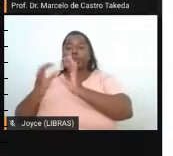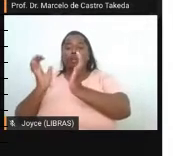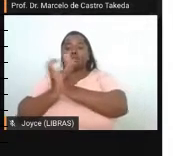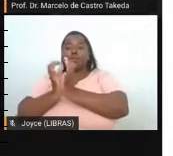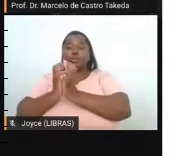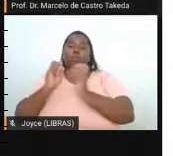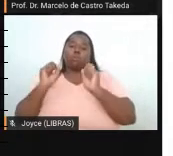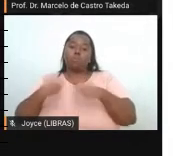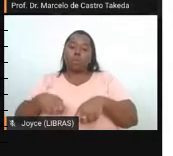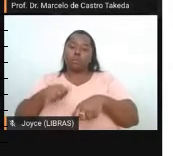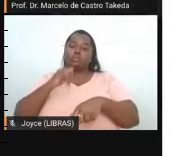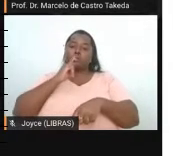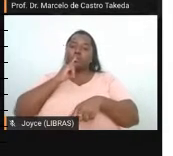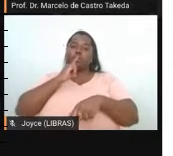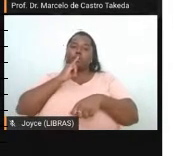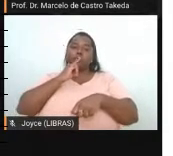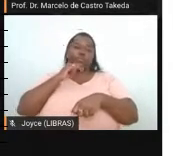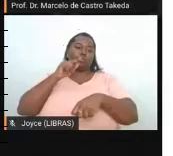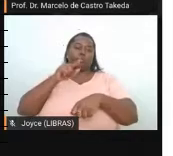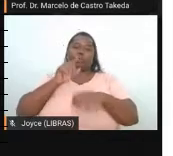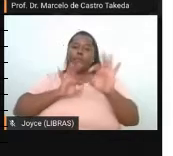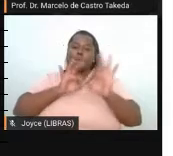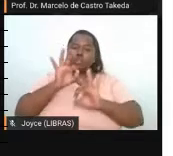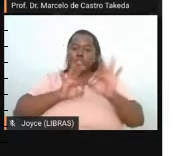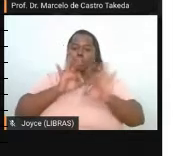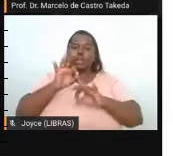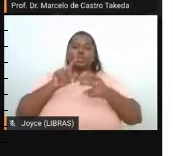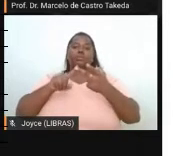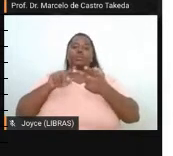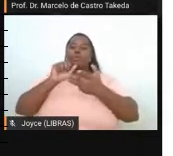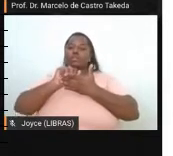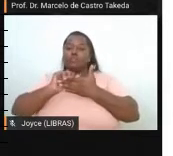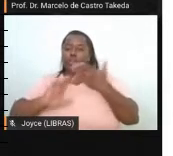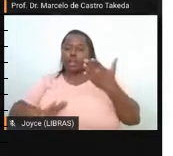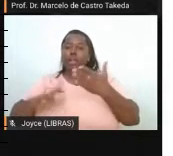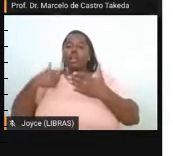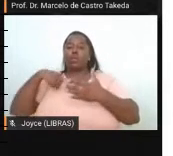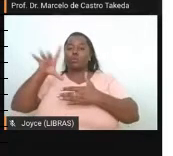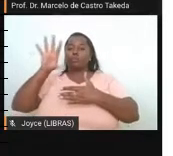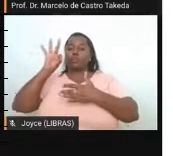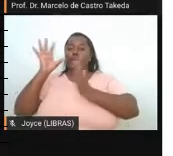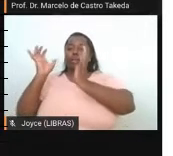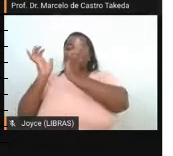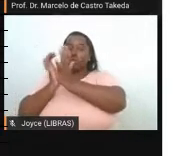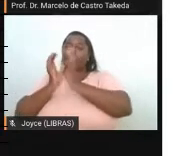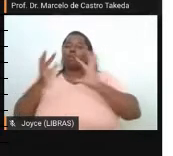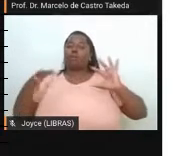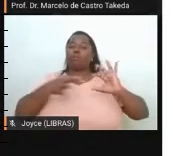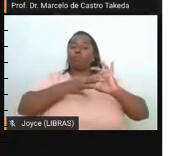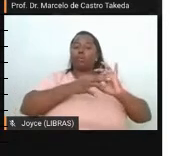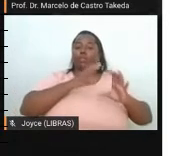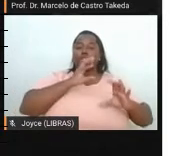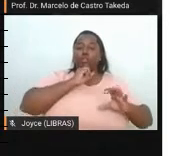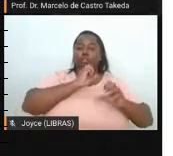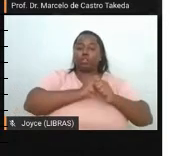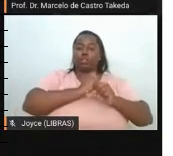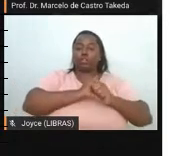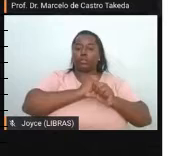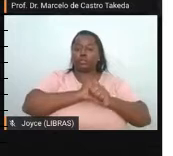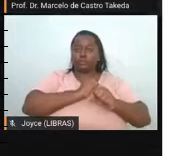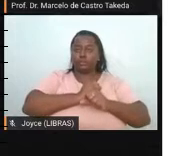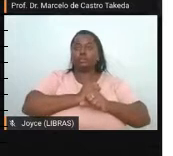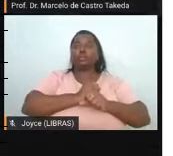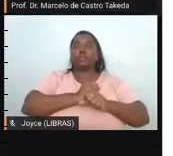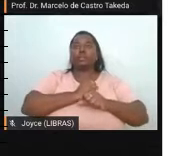exemplo, prova, projeto, exercícios, eu seleciono essa categoria. Automaticamente, esse